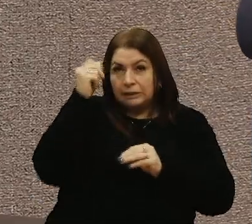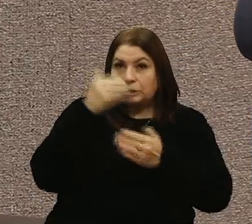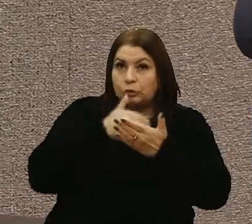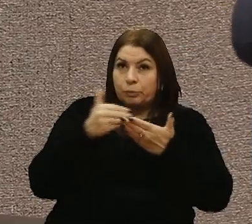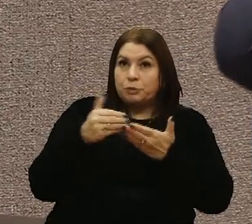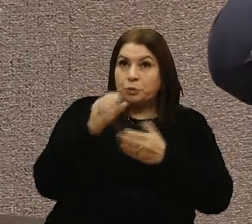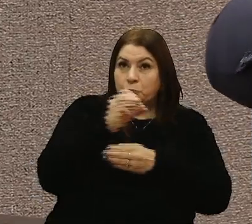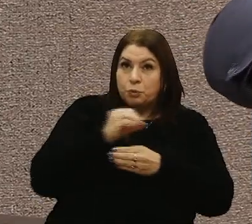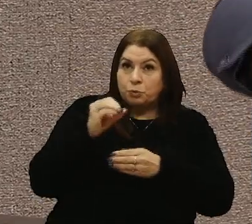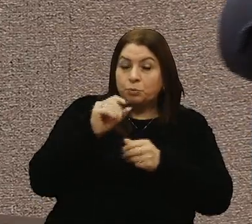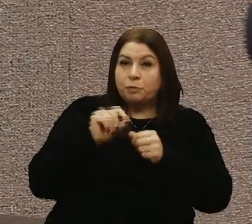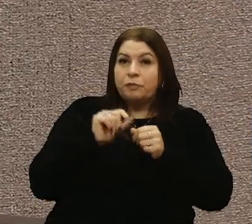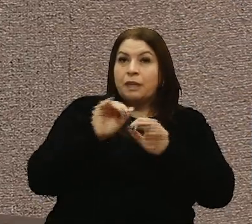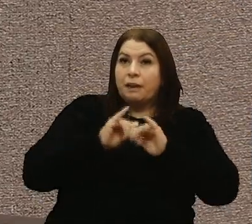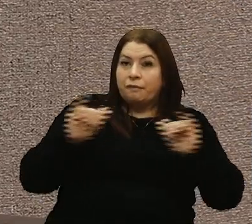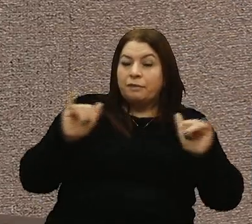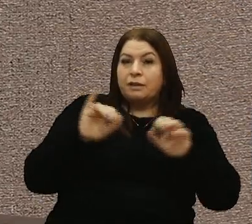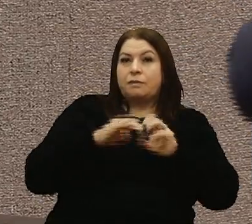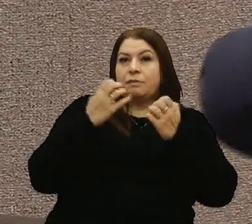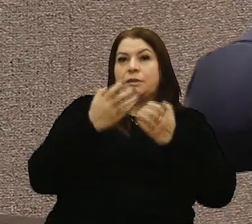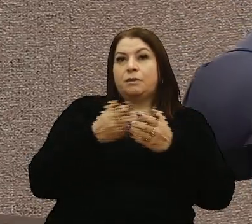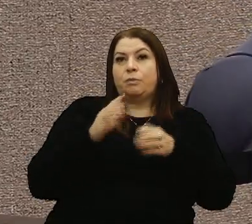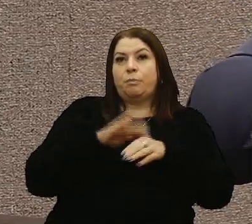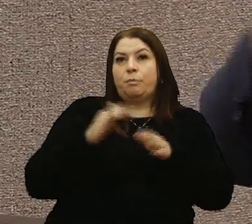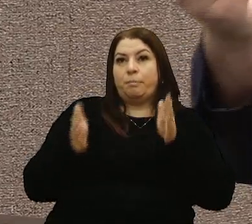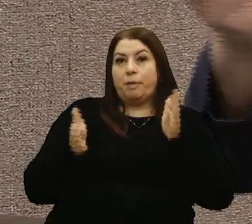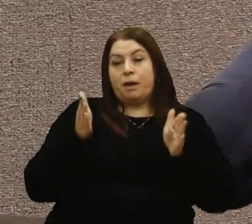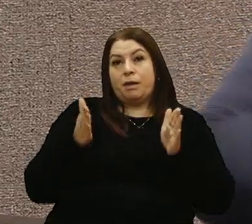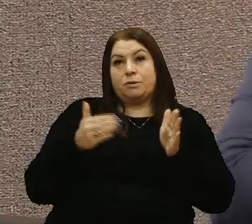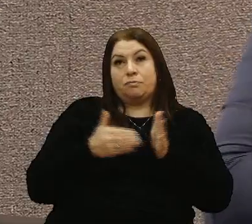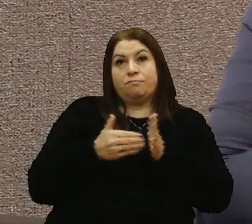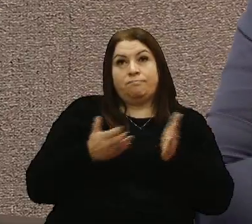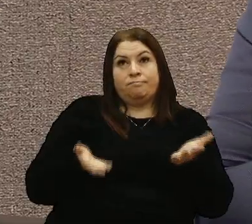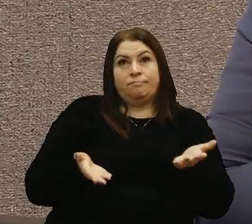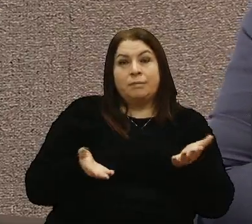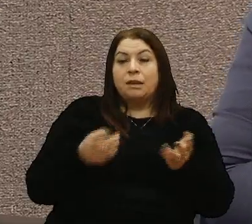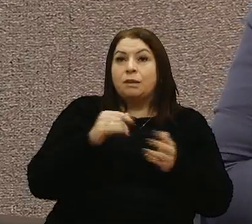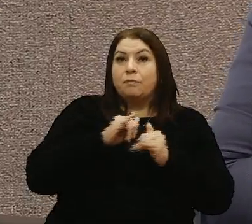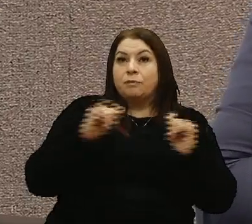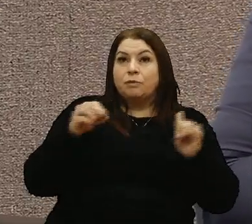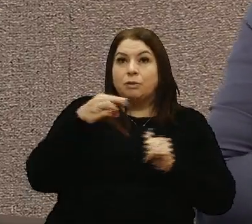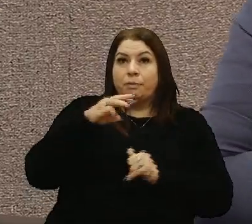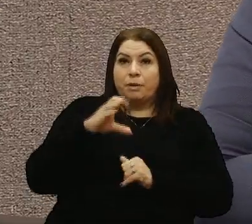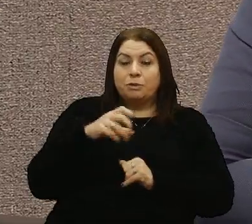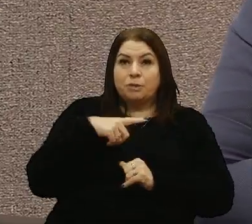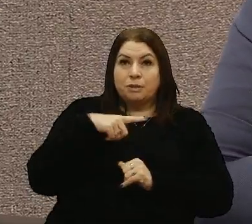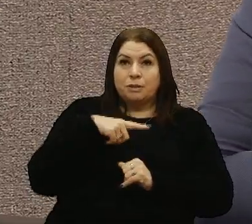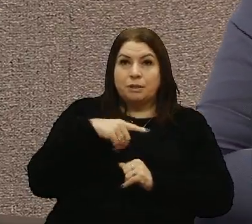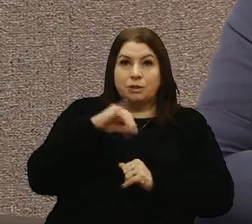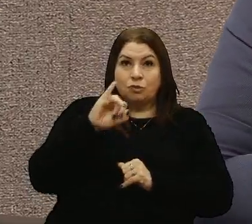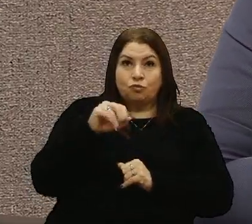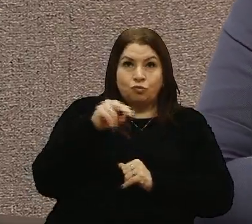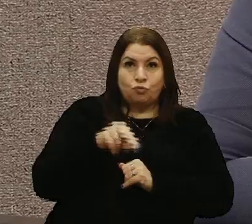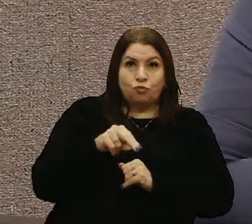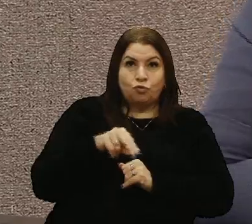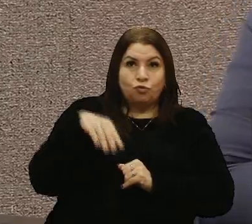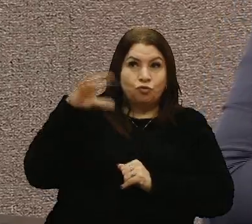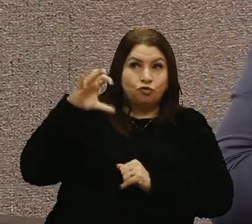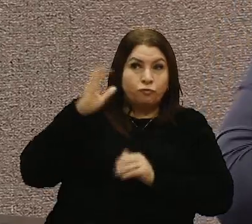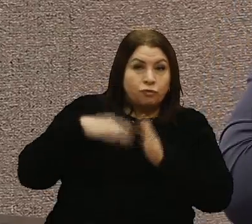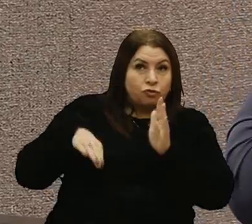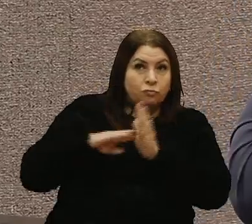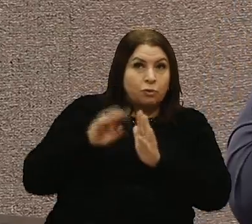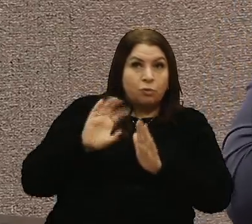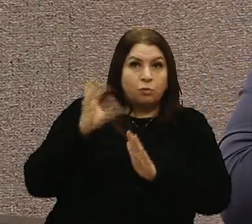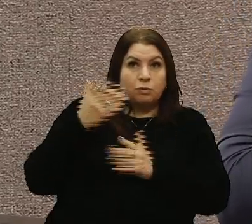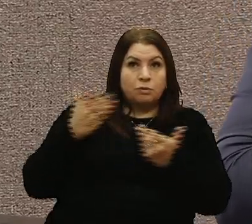de outubro fazer um evento de anúncio, nós estamos dentro de um prazo de tolerância. Agora, se anuncia em março e nós estamos em junho, com chuvas chegando e a coisa não